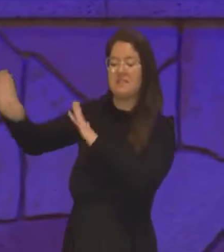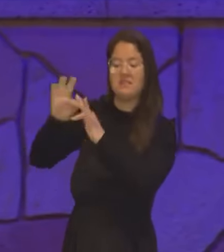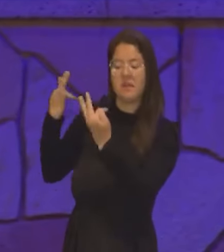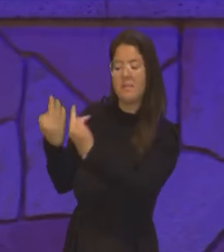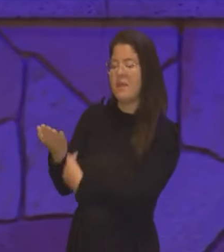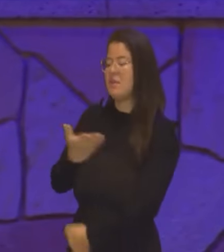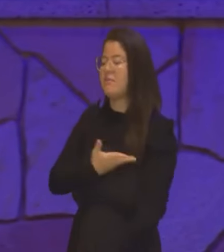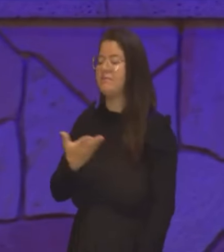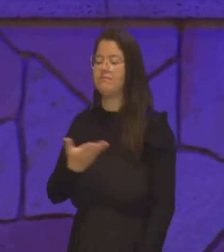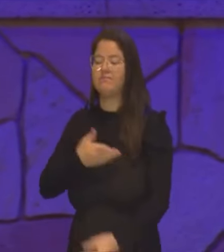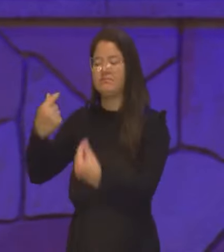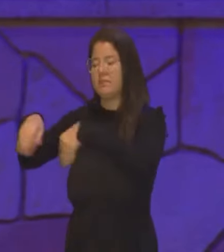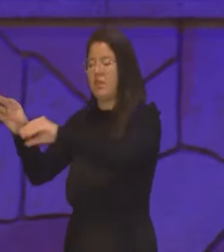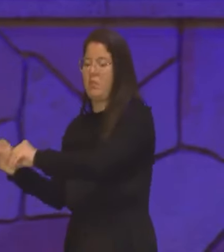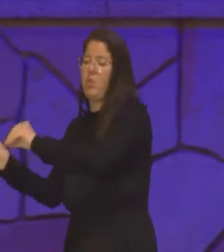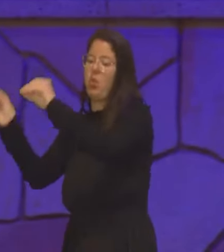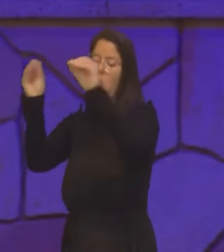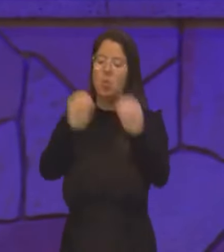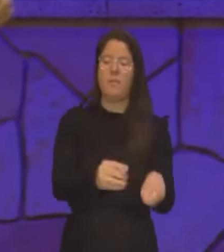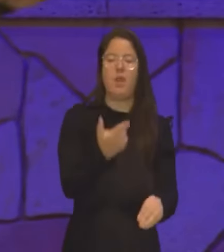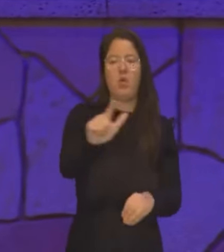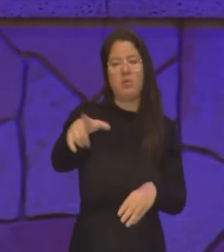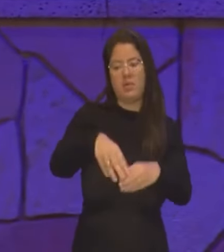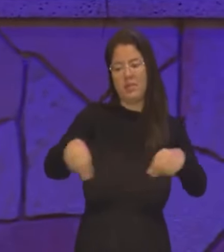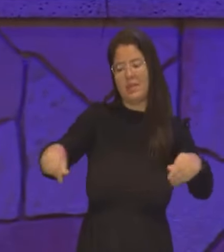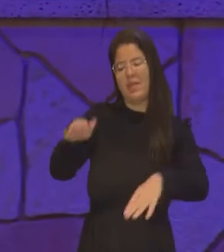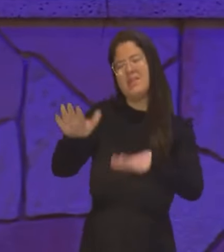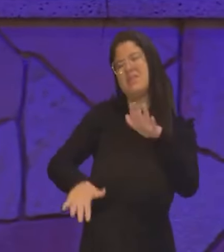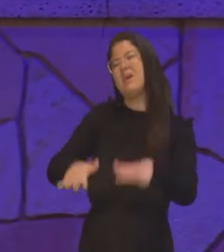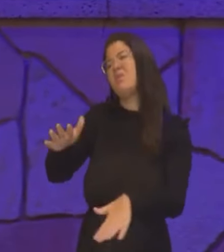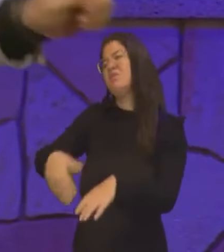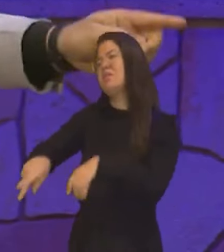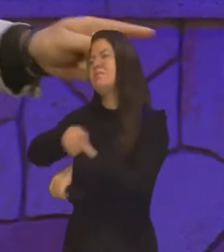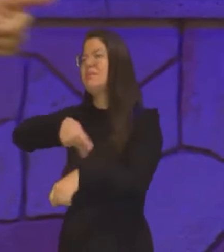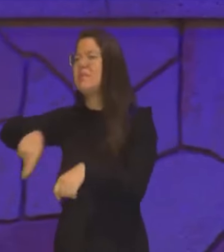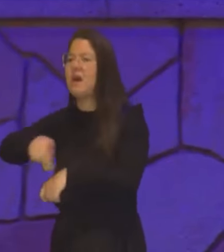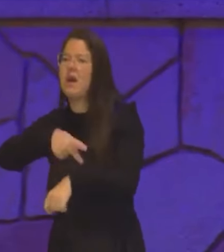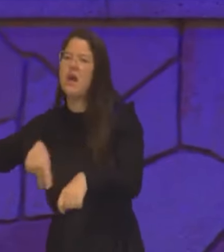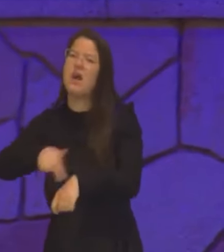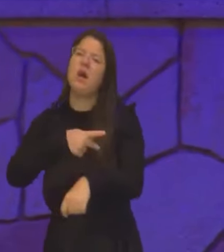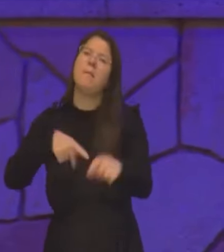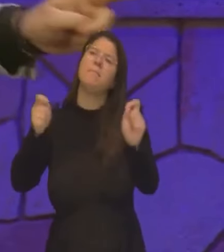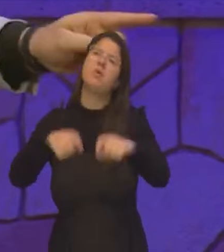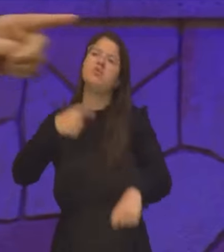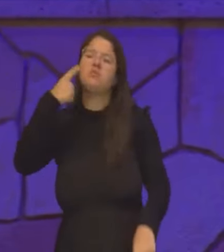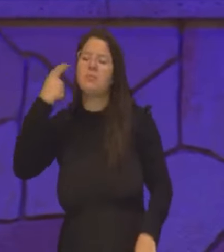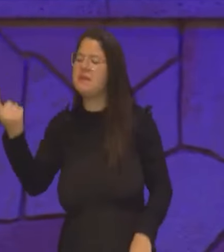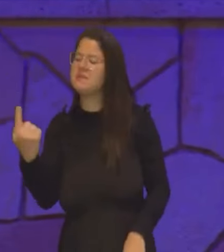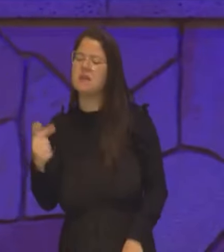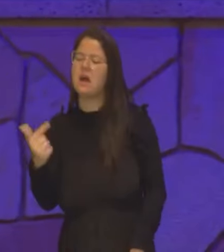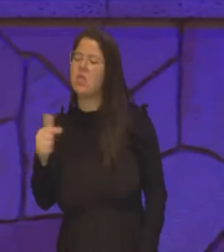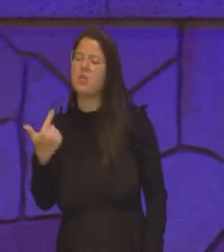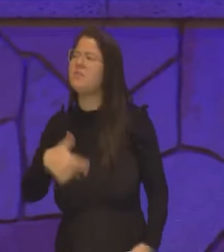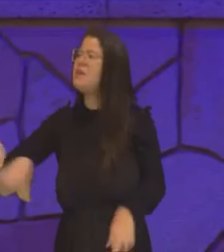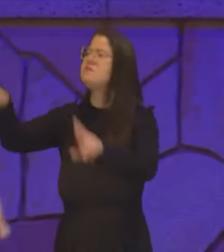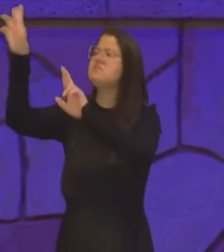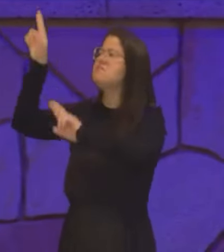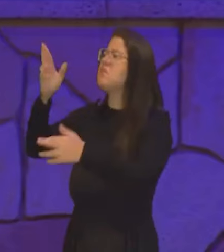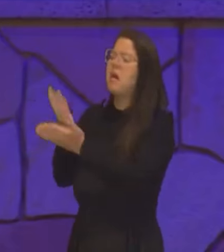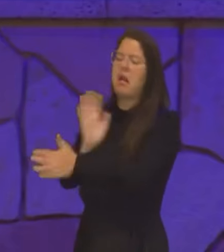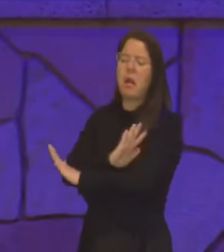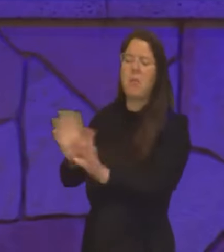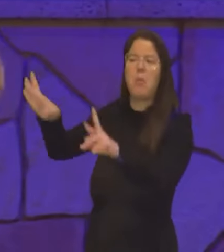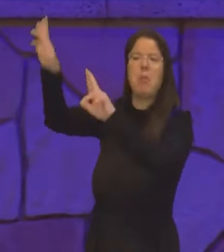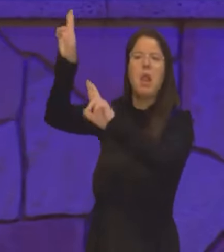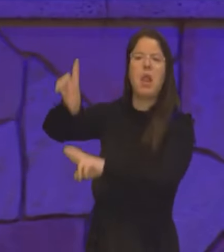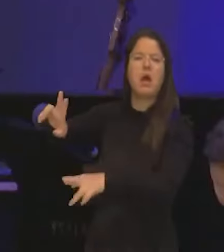amigos. E talvez as nações distantes poderiam olhar e pensar: não existe mais esperança para este